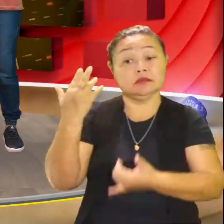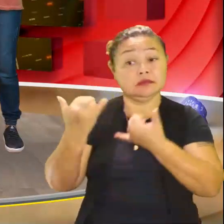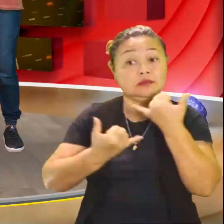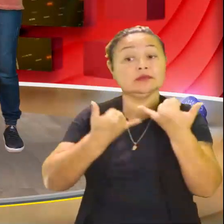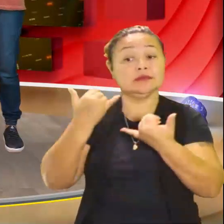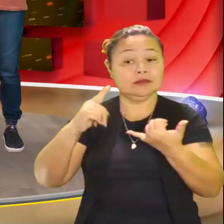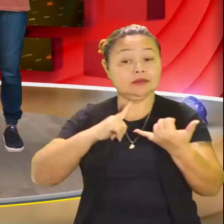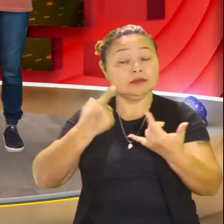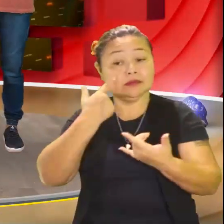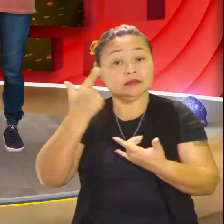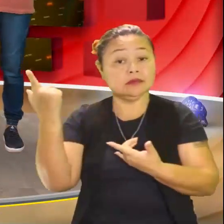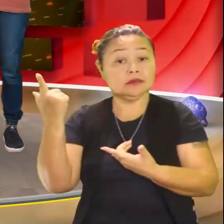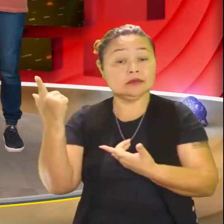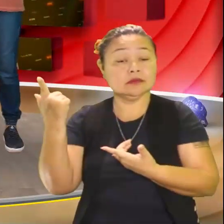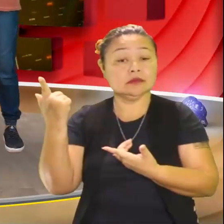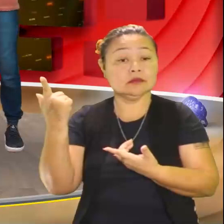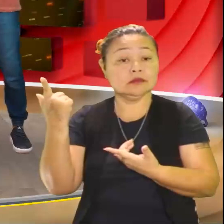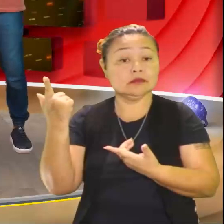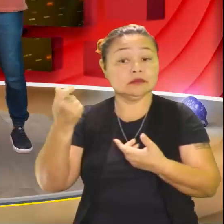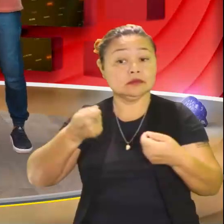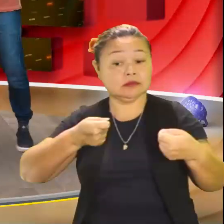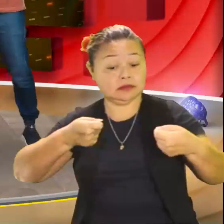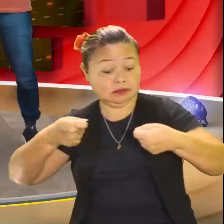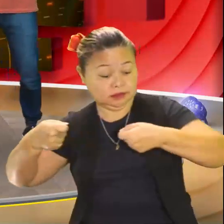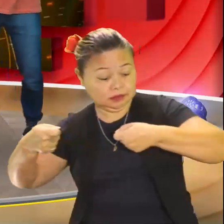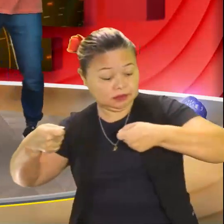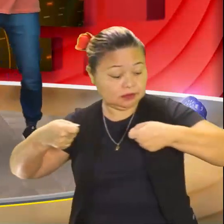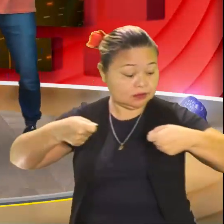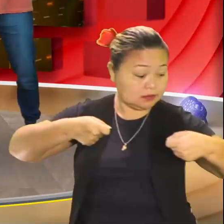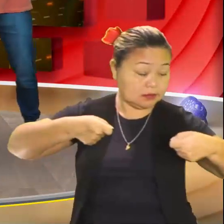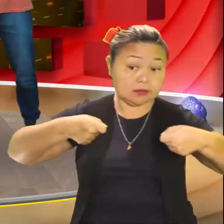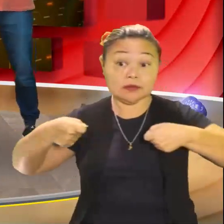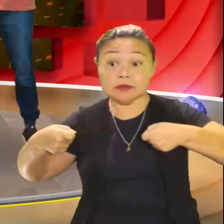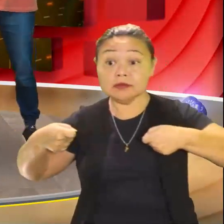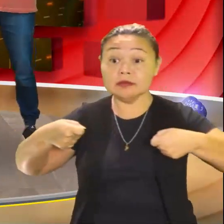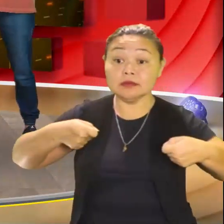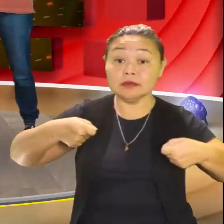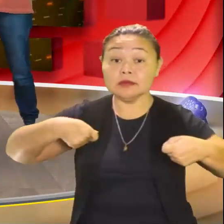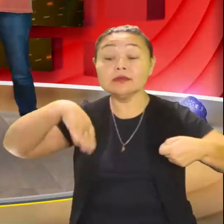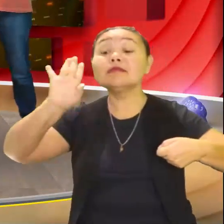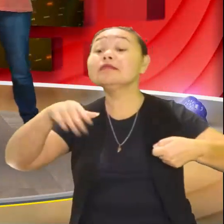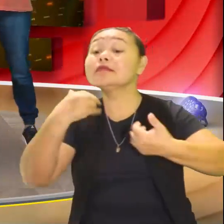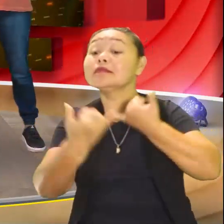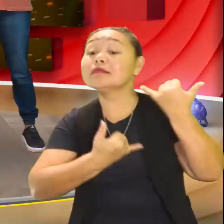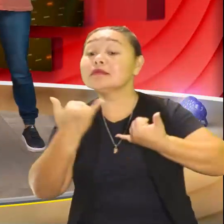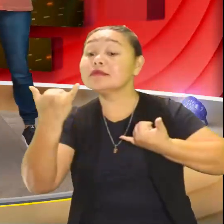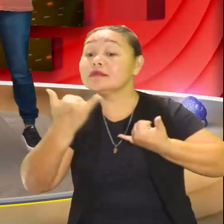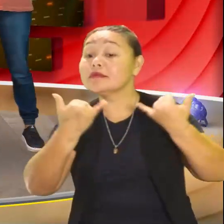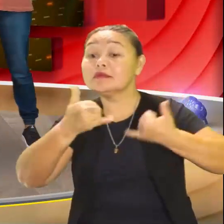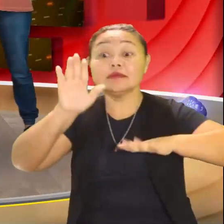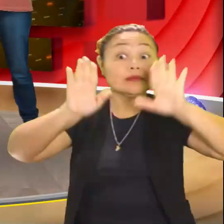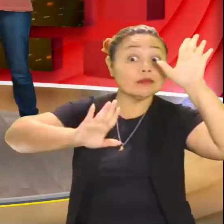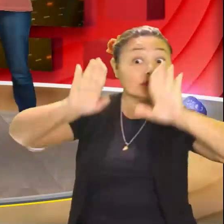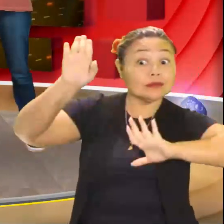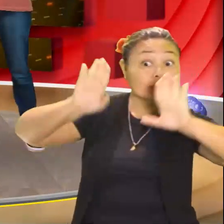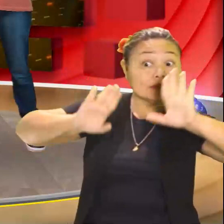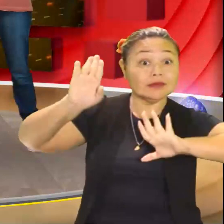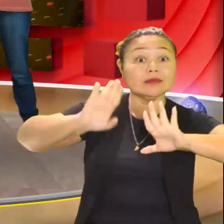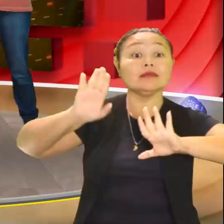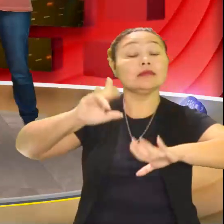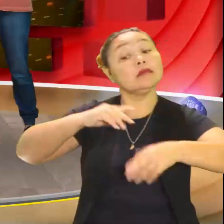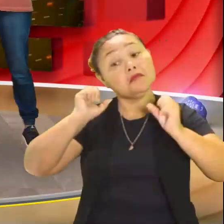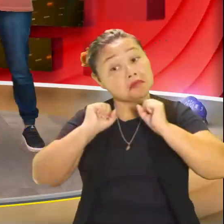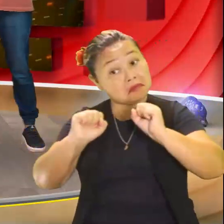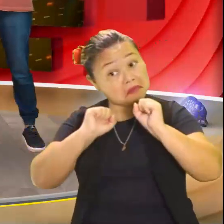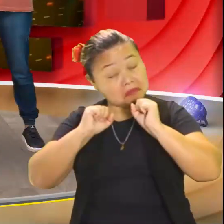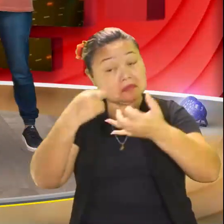brincadeira. Tem uma brincadeira. Vamos lá, olha aqui, ó. Cabo de guerra. Quem é que já brincou de cabo de guerra aí? Levanta a mão. Podem brincar